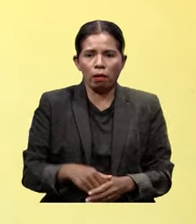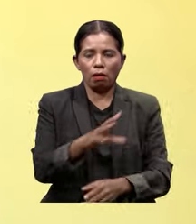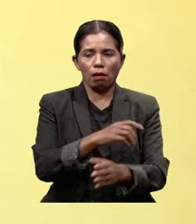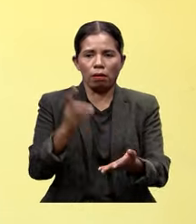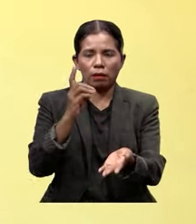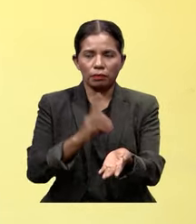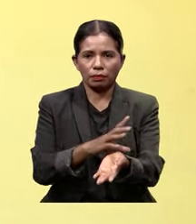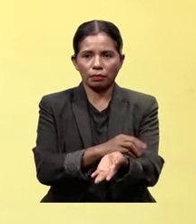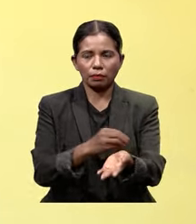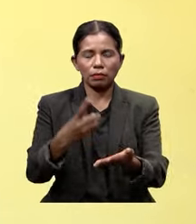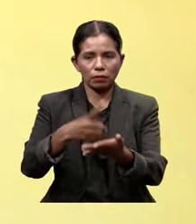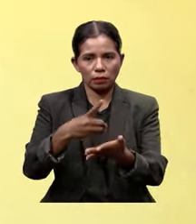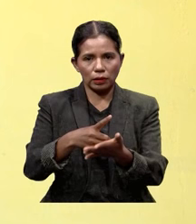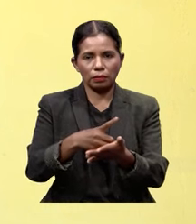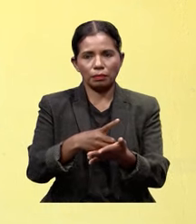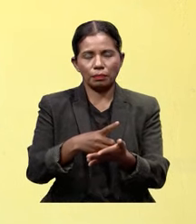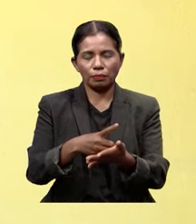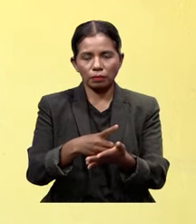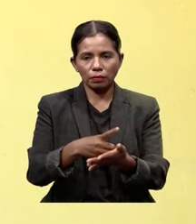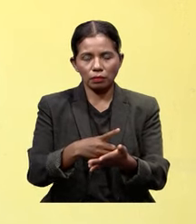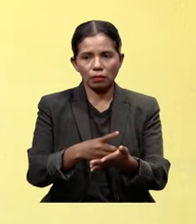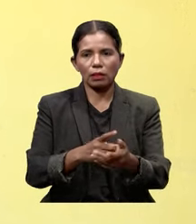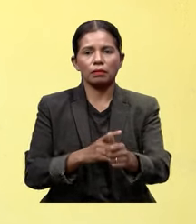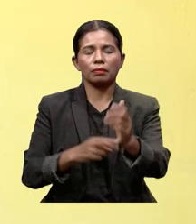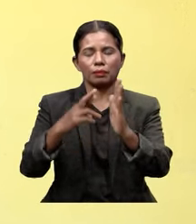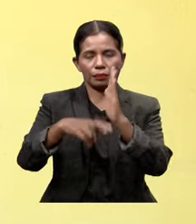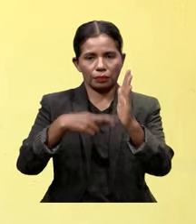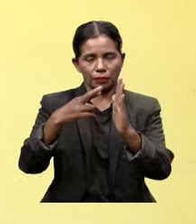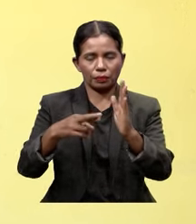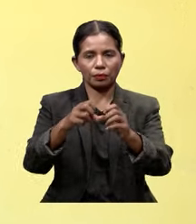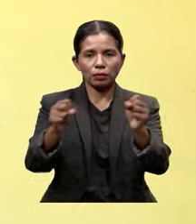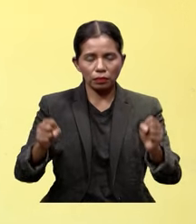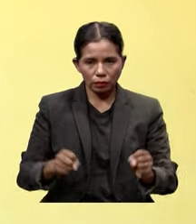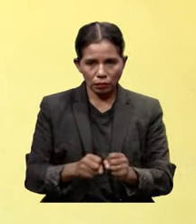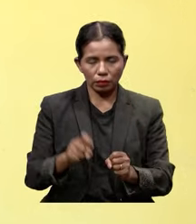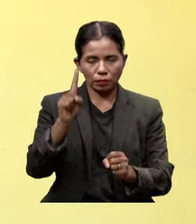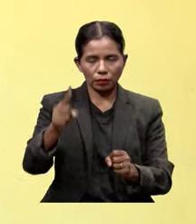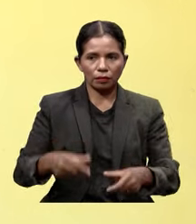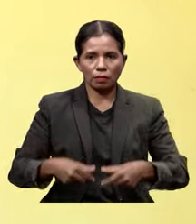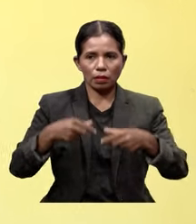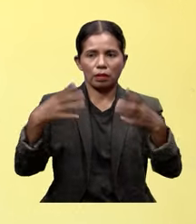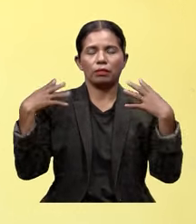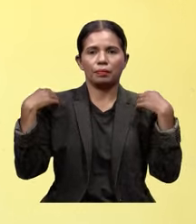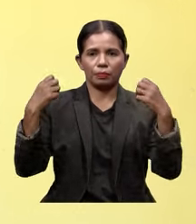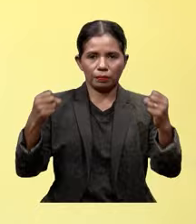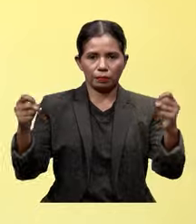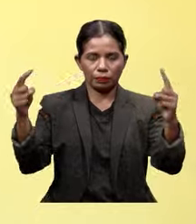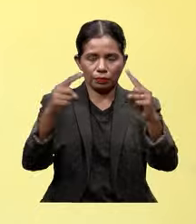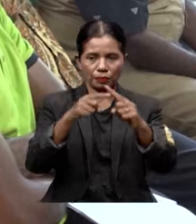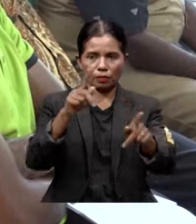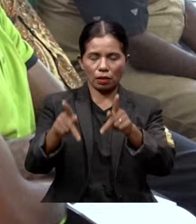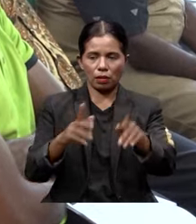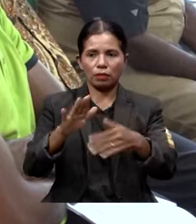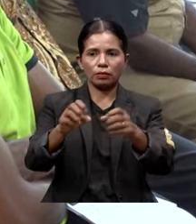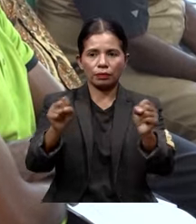né bela saiu na regulamento suco ira, neve bela foi na força ba ia comunidade